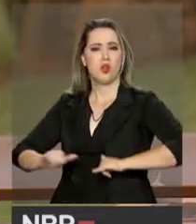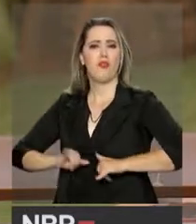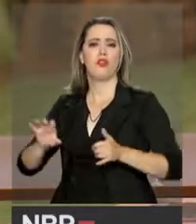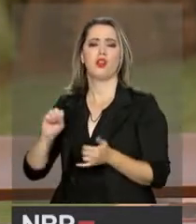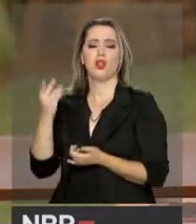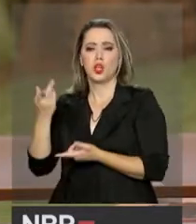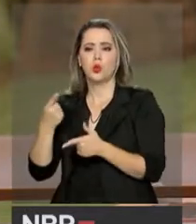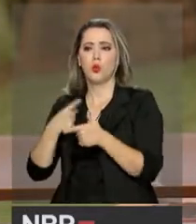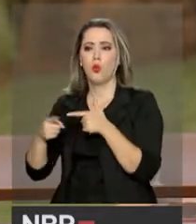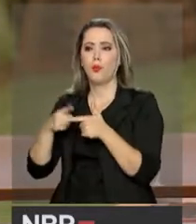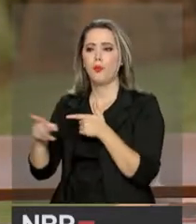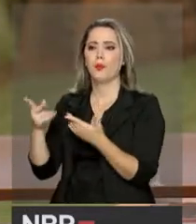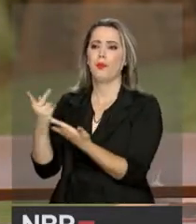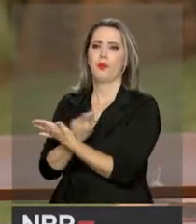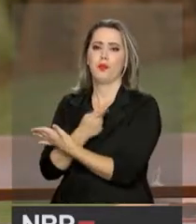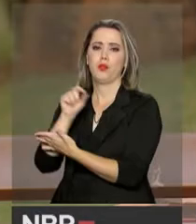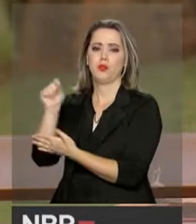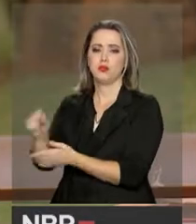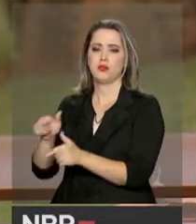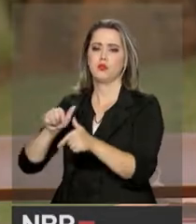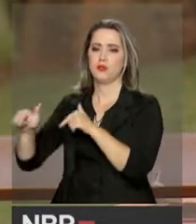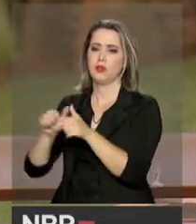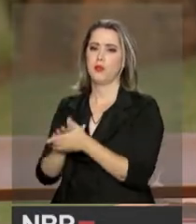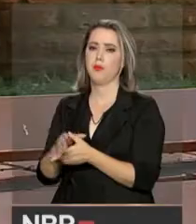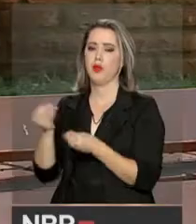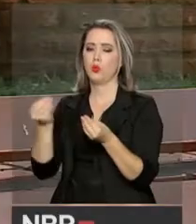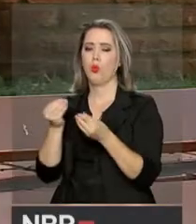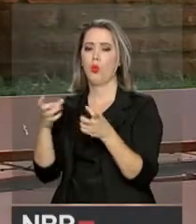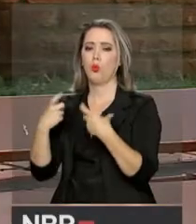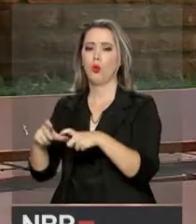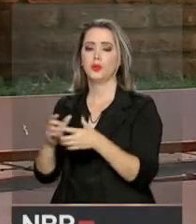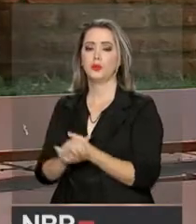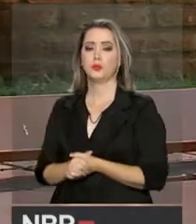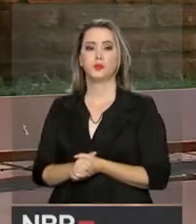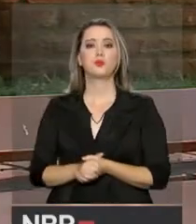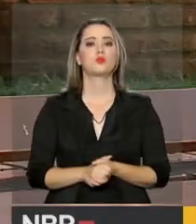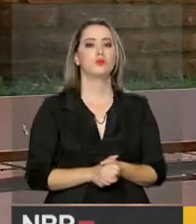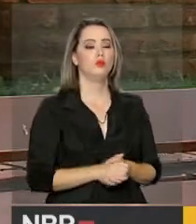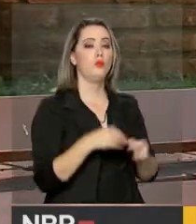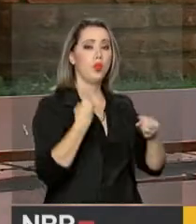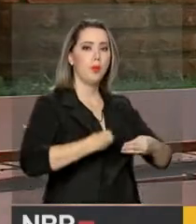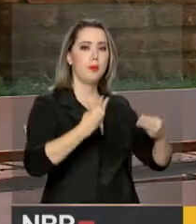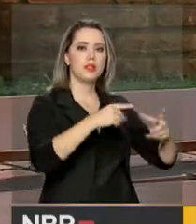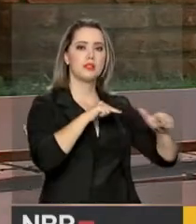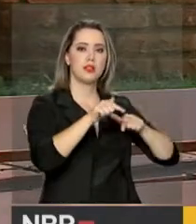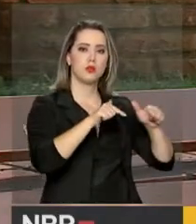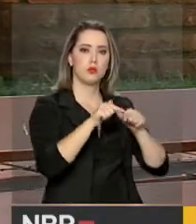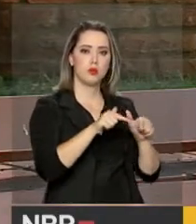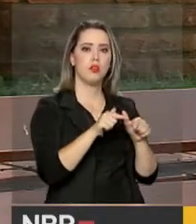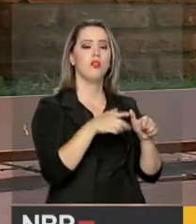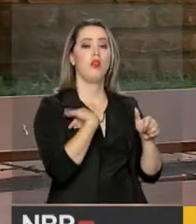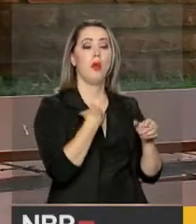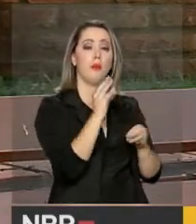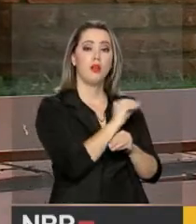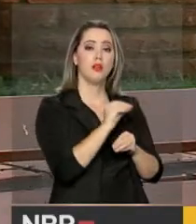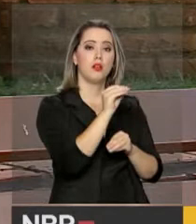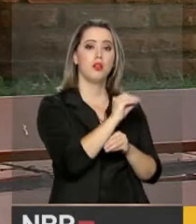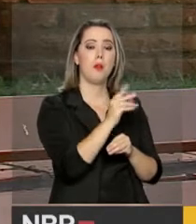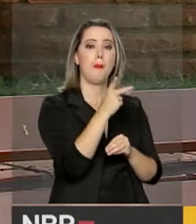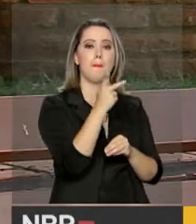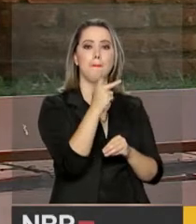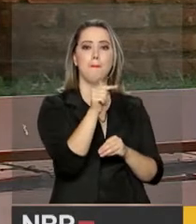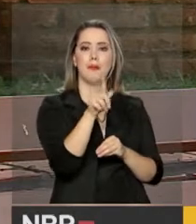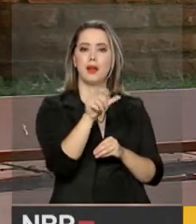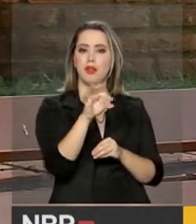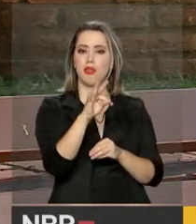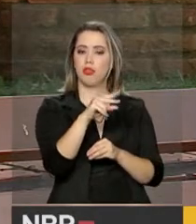tenha sofrido algum acidente no trabalho? A quem ele deve recorrer? Então, o Ministério do Trabalho atende nos plantões de orientações trabalhistas.